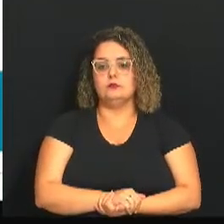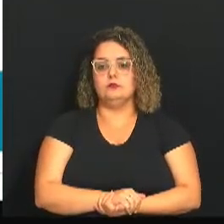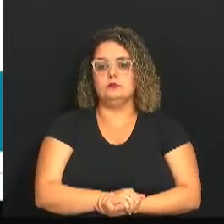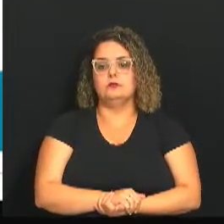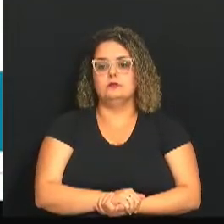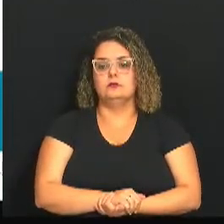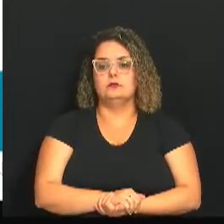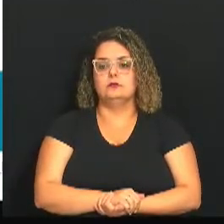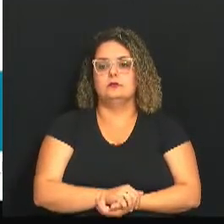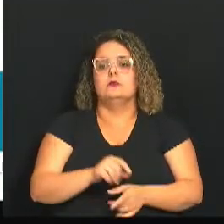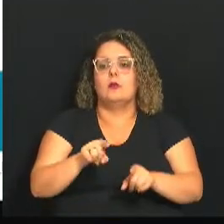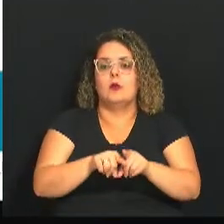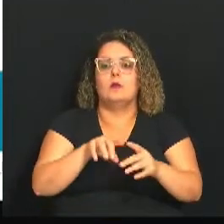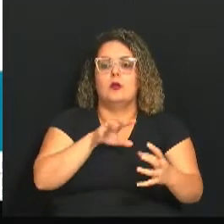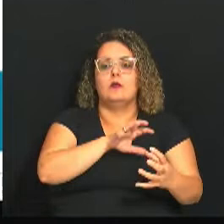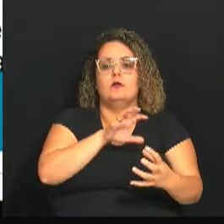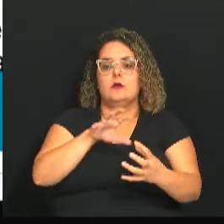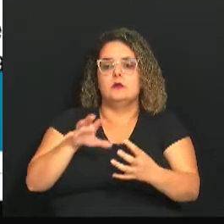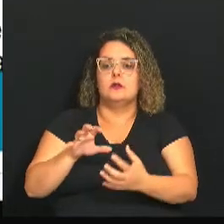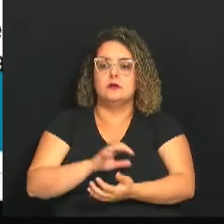afetados.